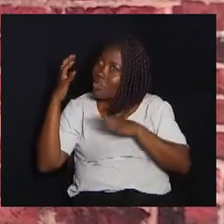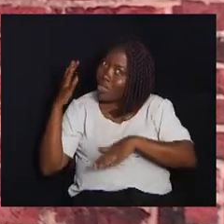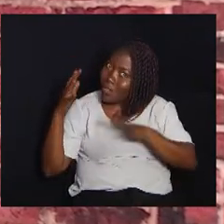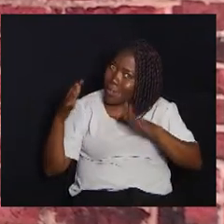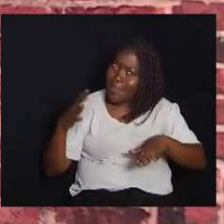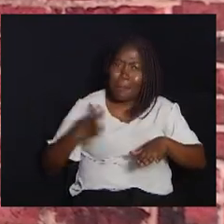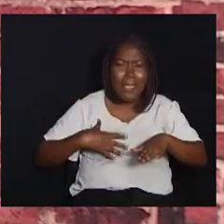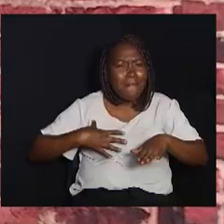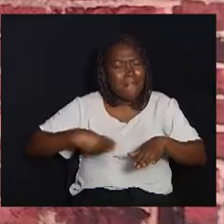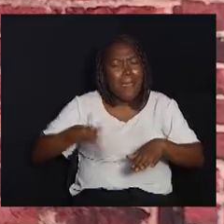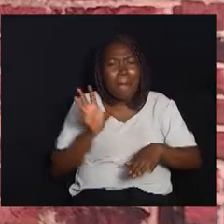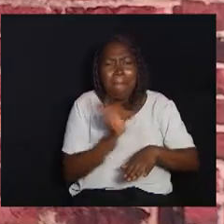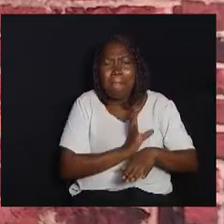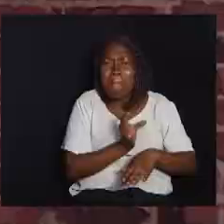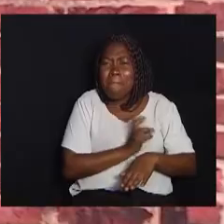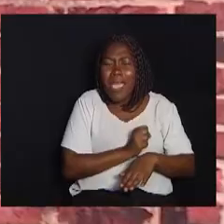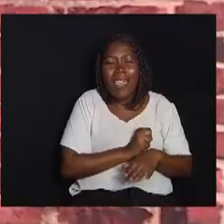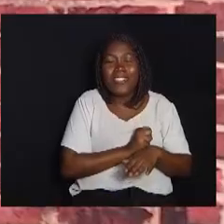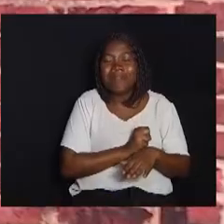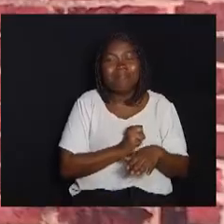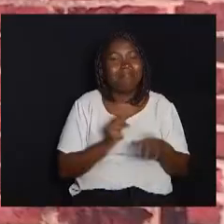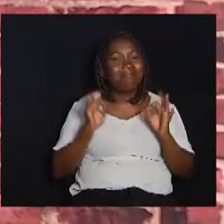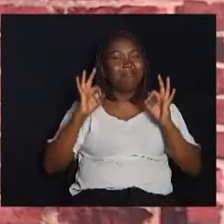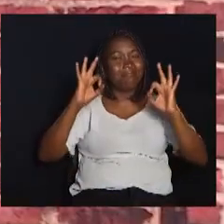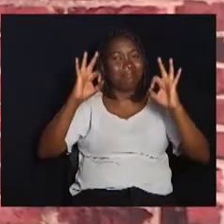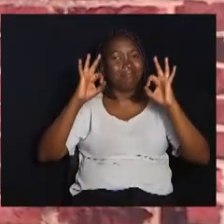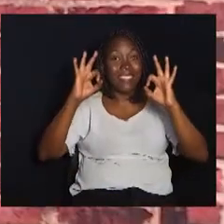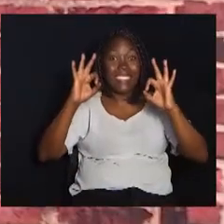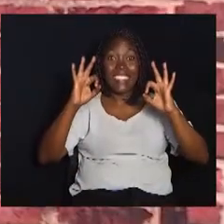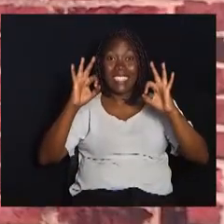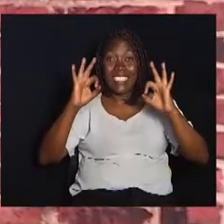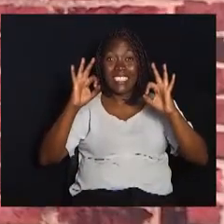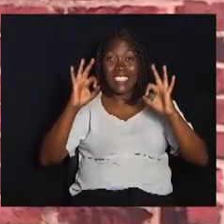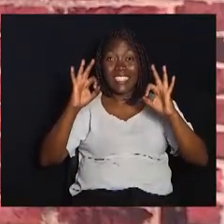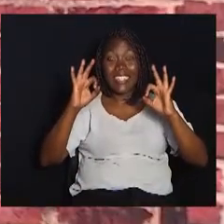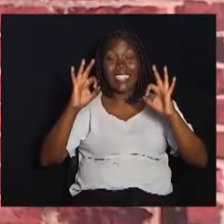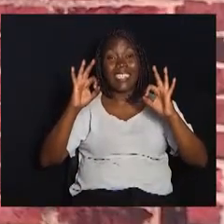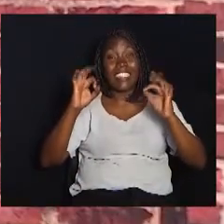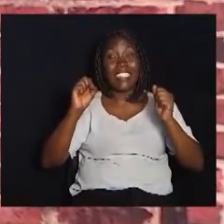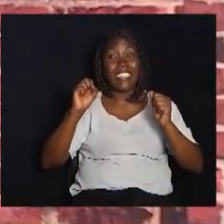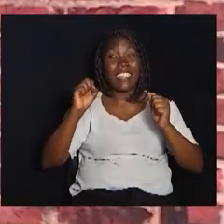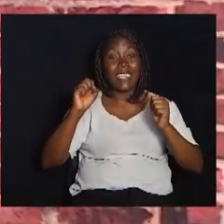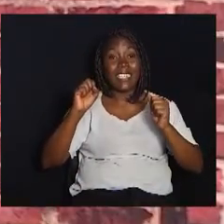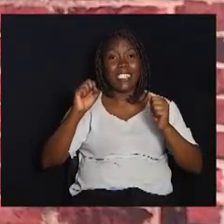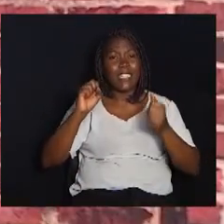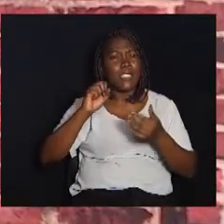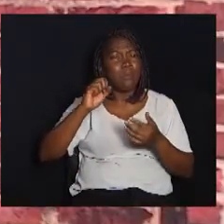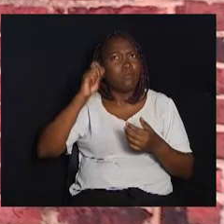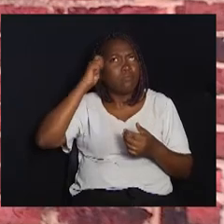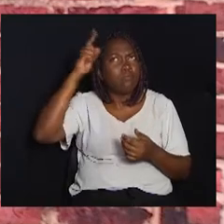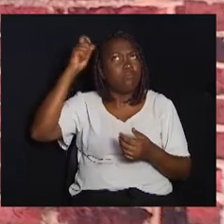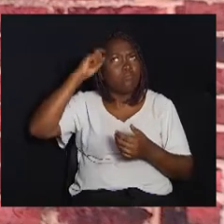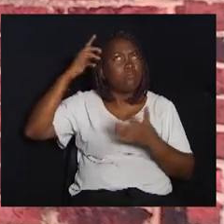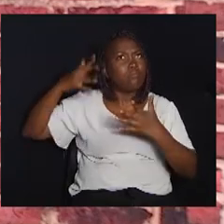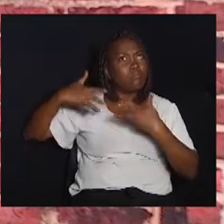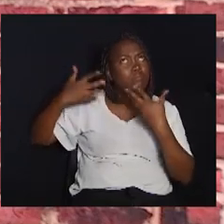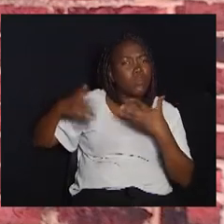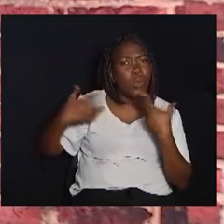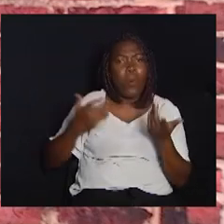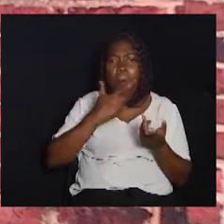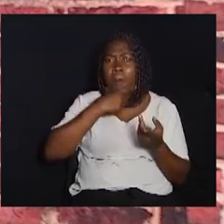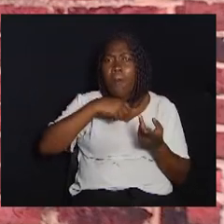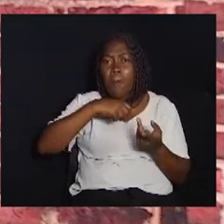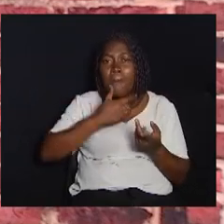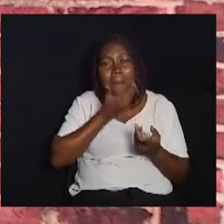filhas amaram, achei incrível. A minha infância foi assim com isso, né? Vivendo o lúdico, aproveitando o Papai Noel, tendo